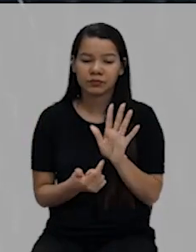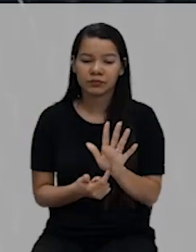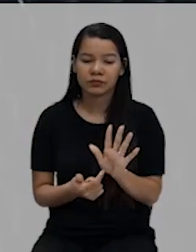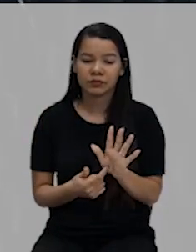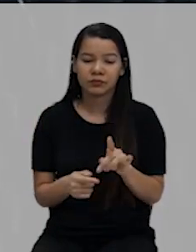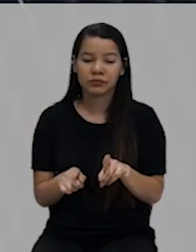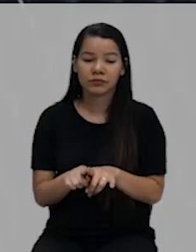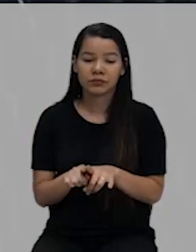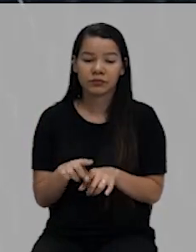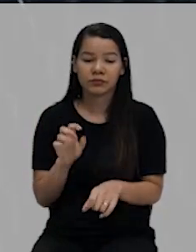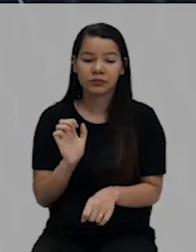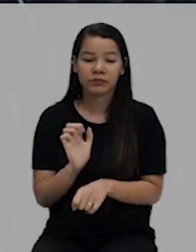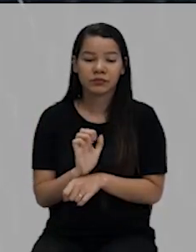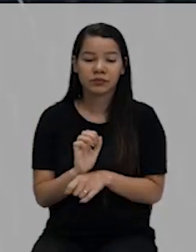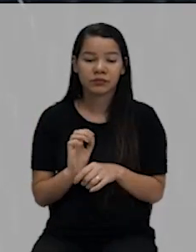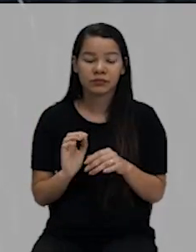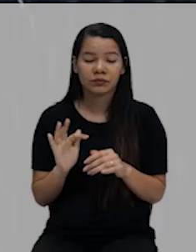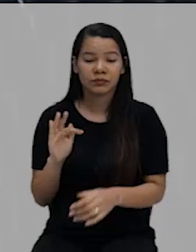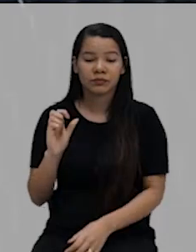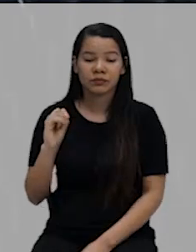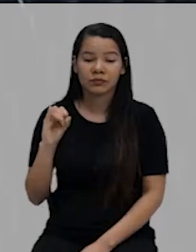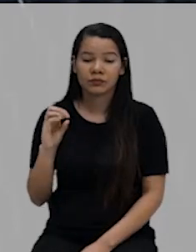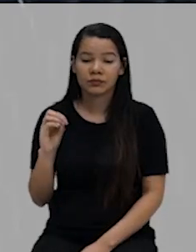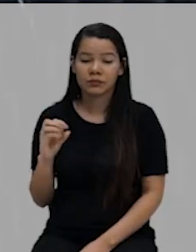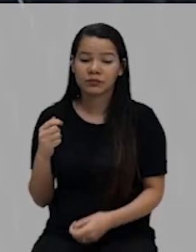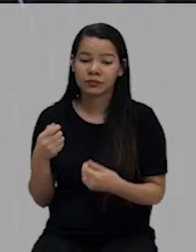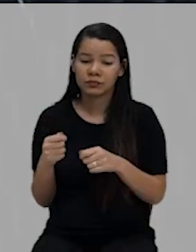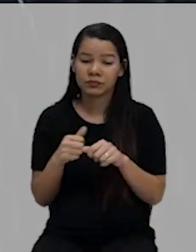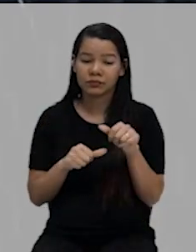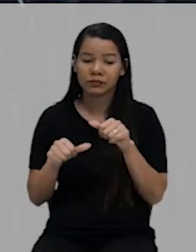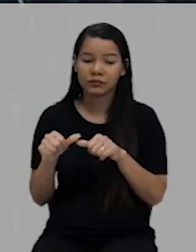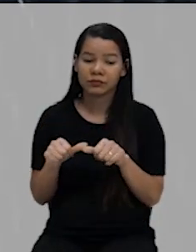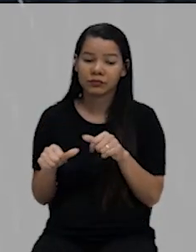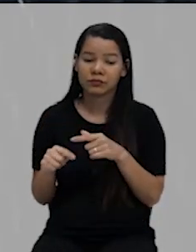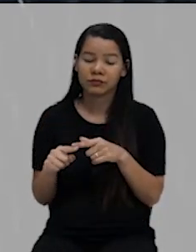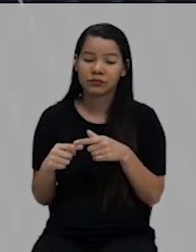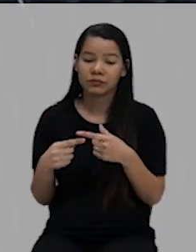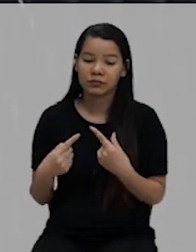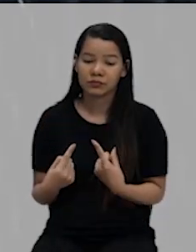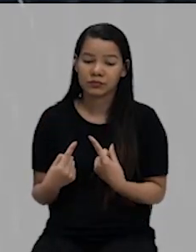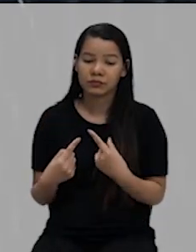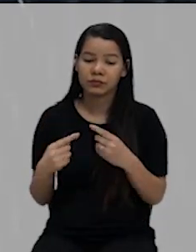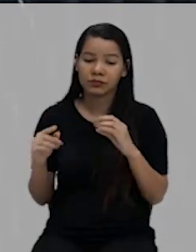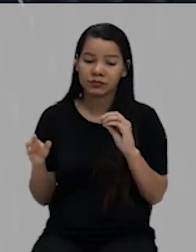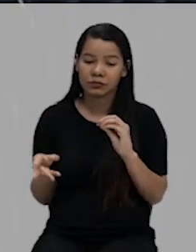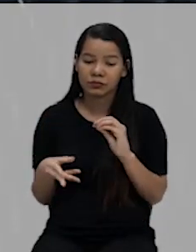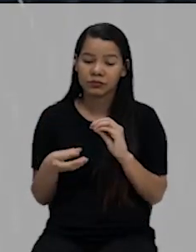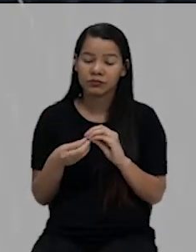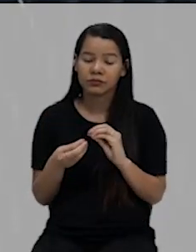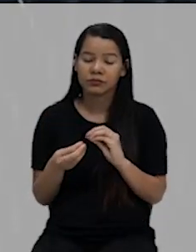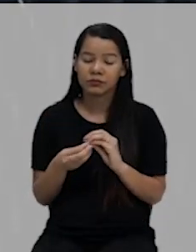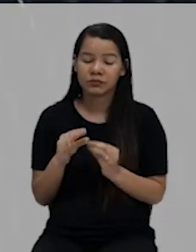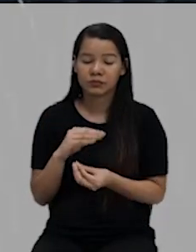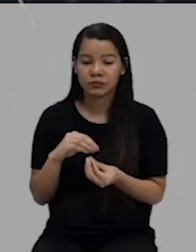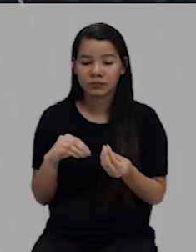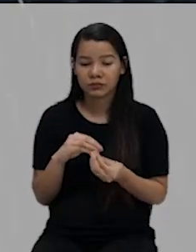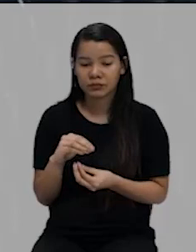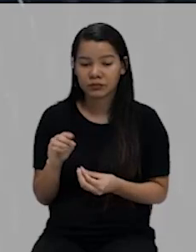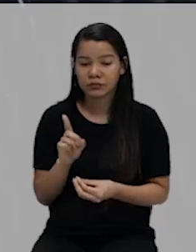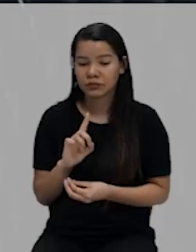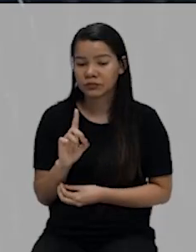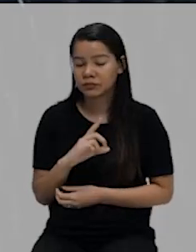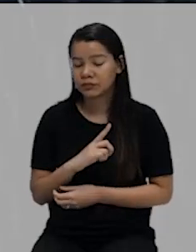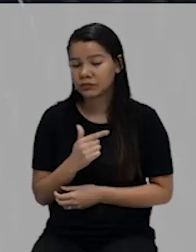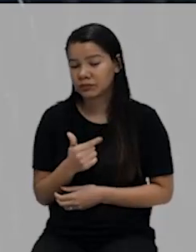o estado físico podem mudar. Porém, a constituição da substância não